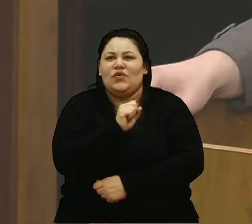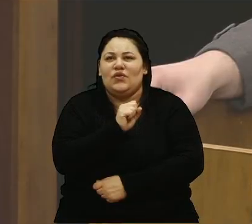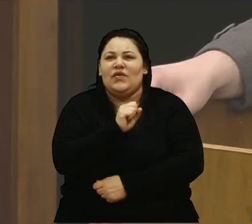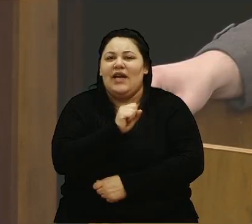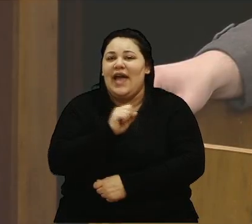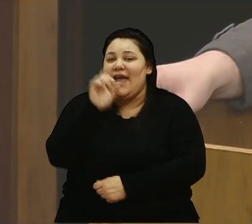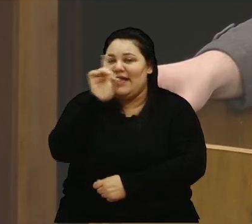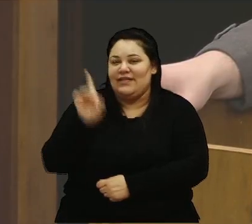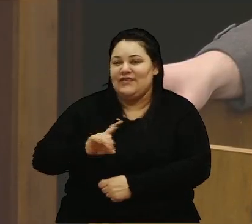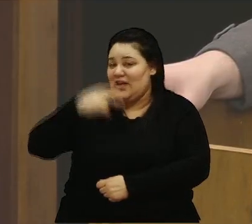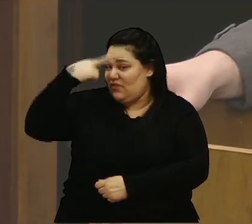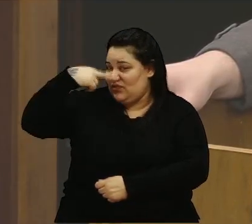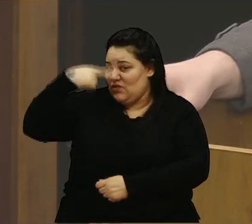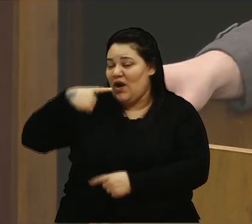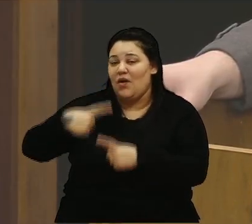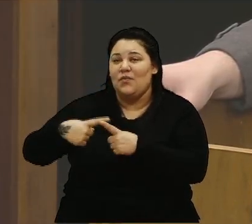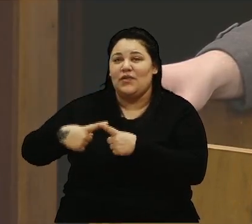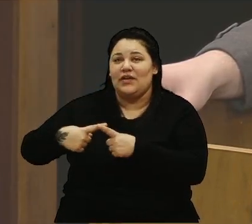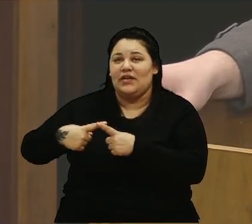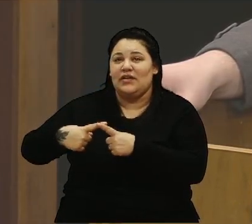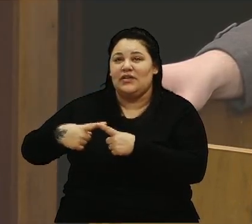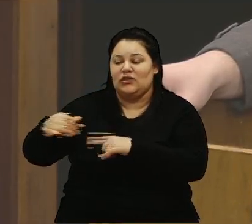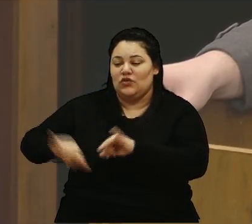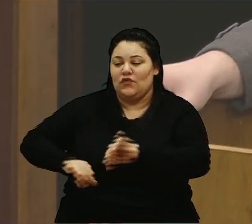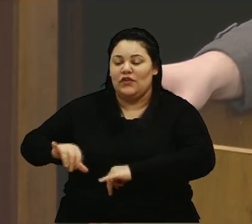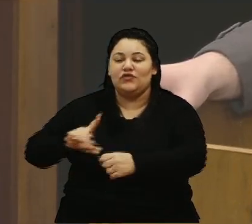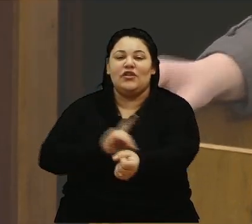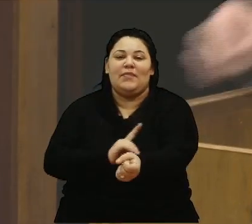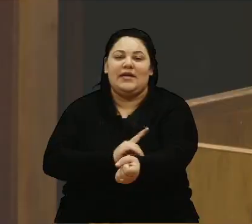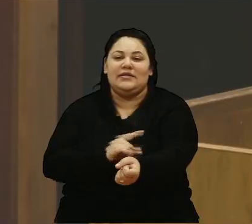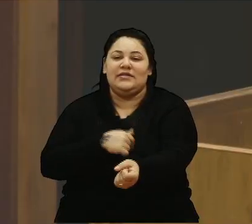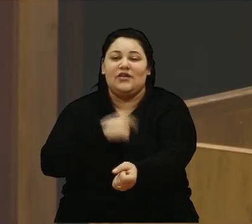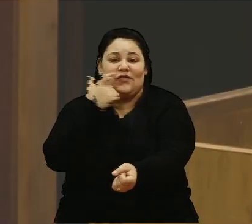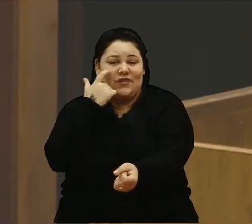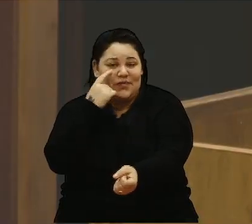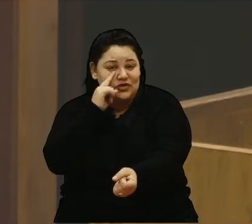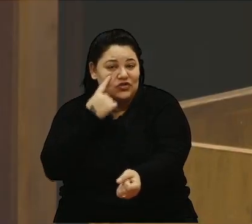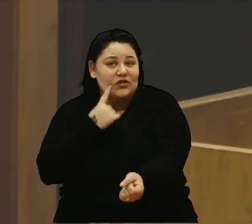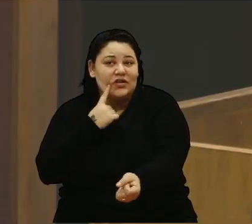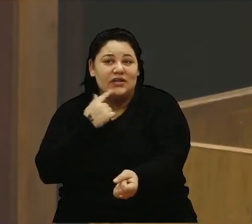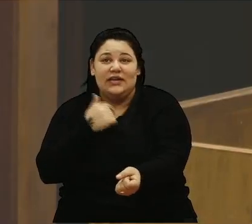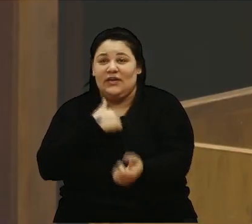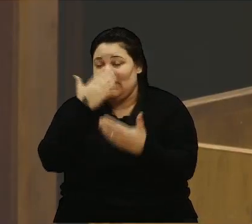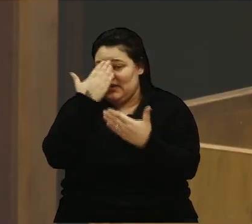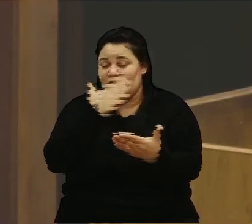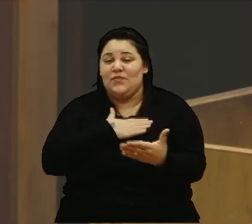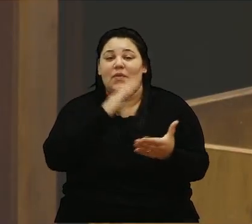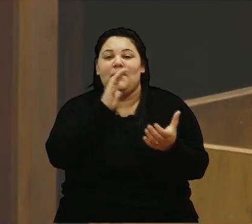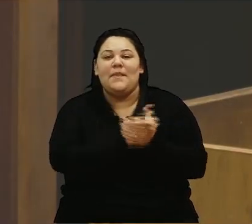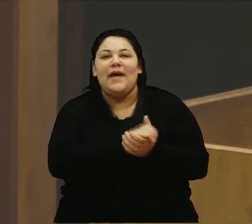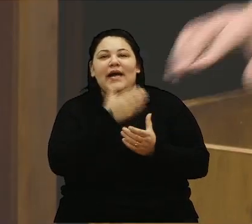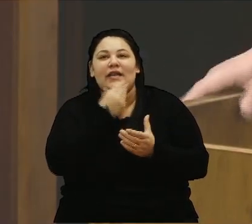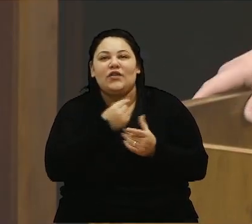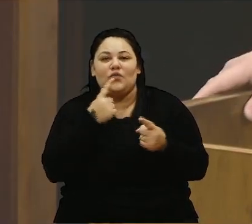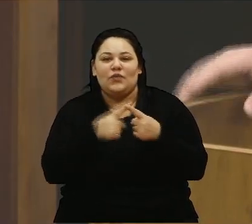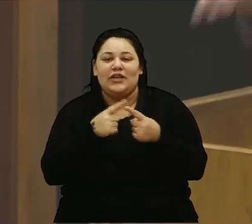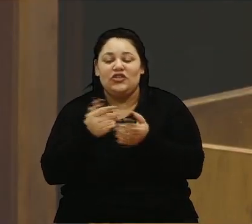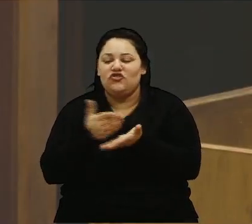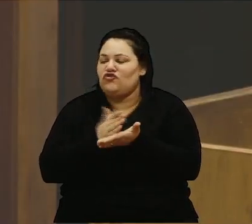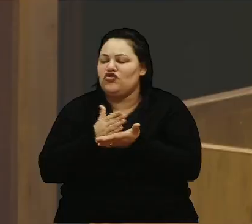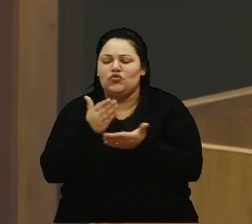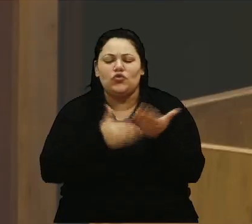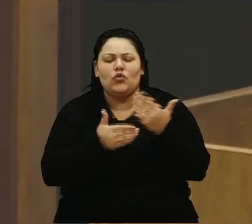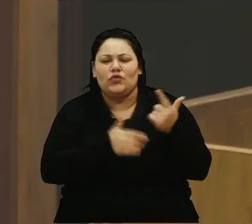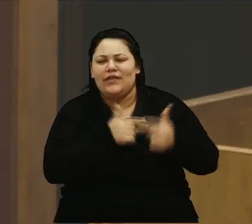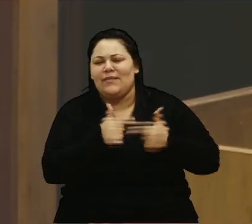Cristiano Becker. Porque sofreu com diabetes. E eu vi a minha mãe chorando, dizendo, eu agradeço ao meu esposo porque dividiu a carga a vida inteira comigo.